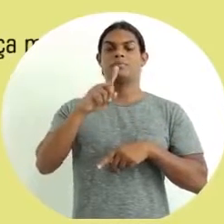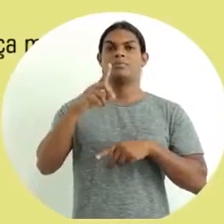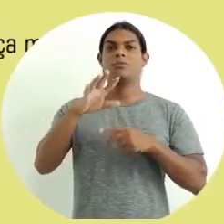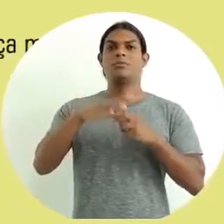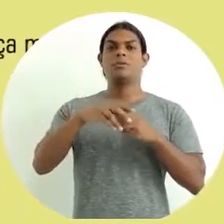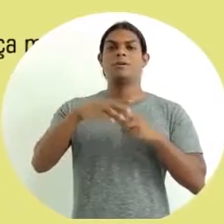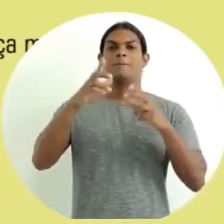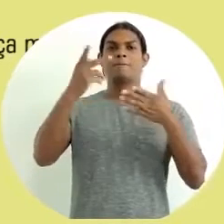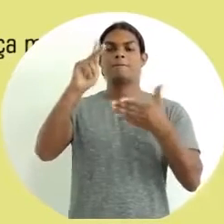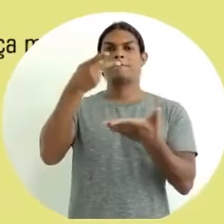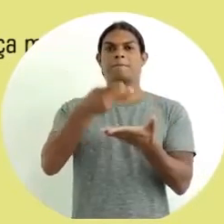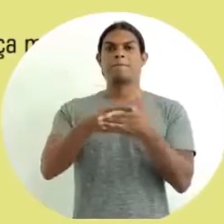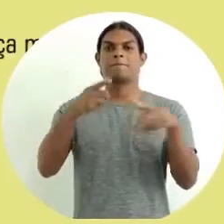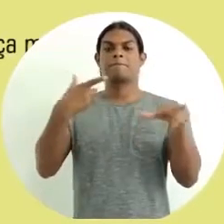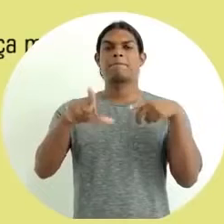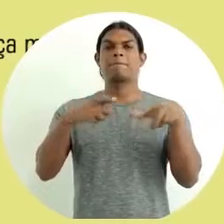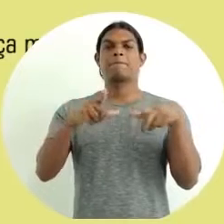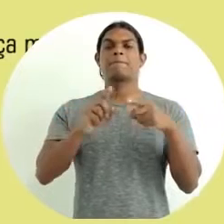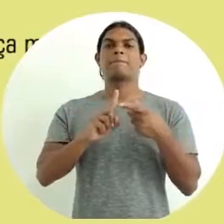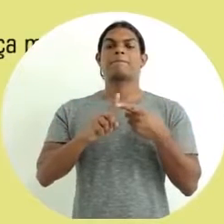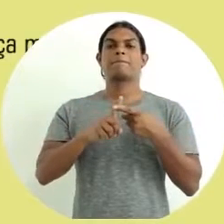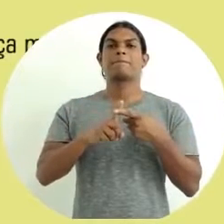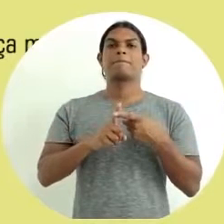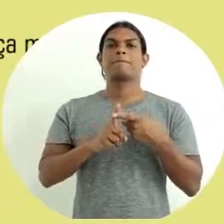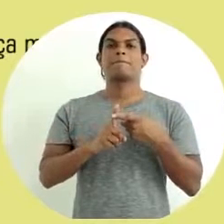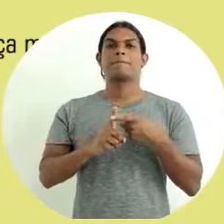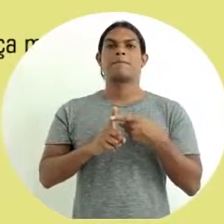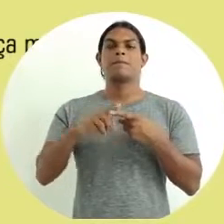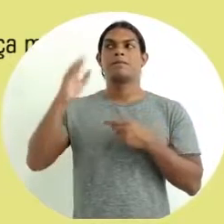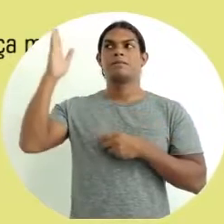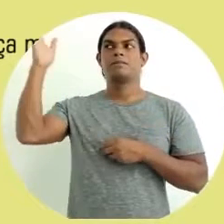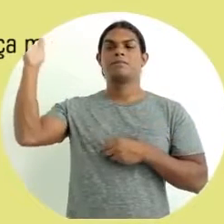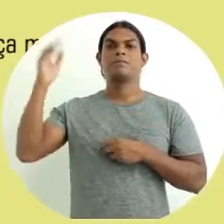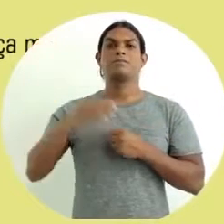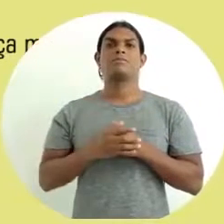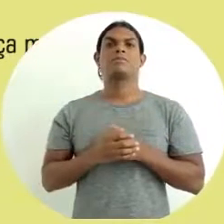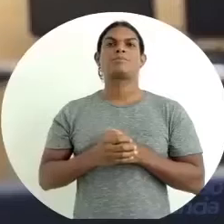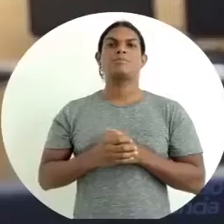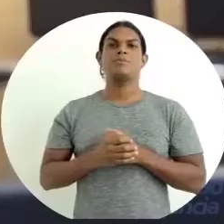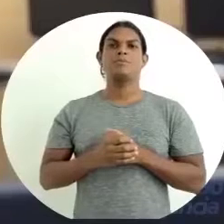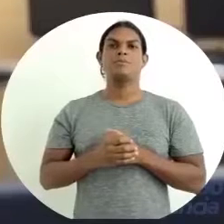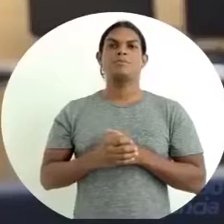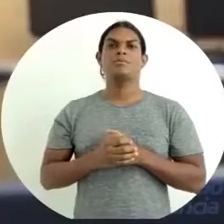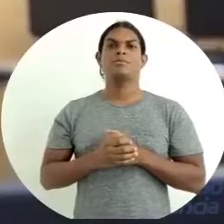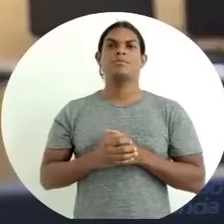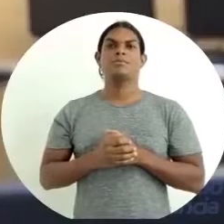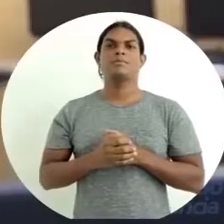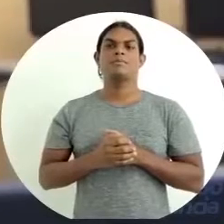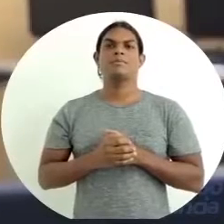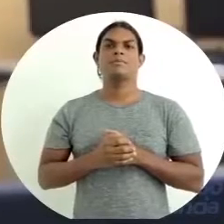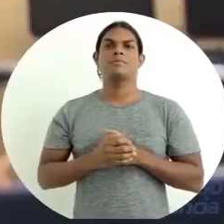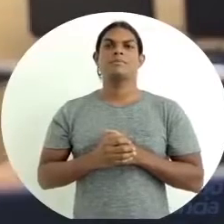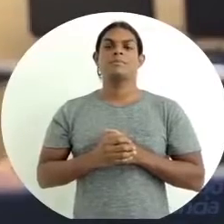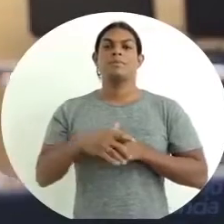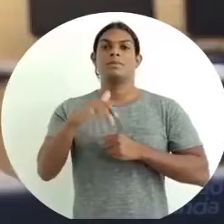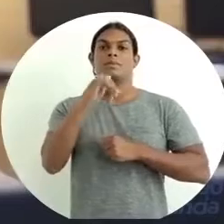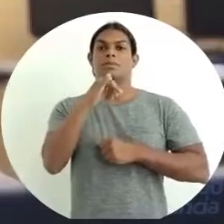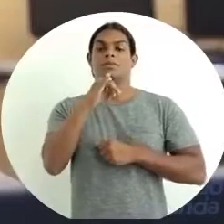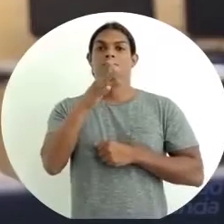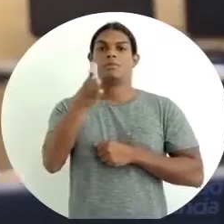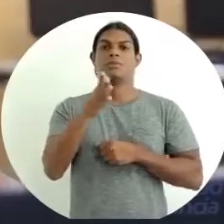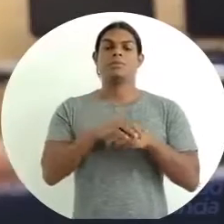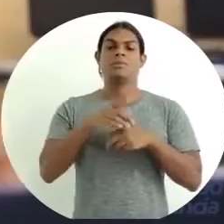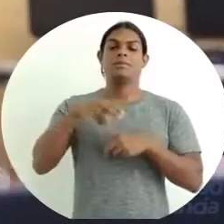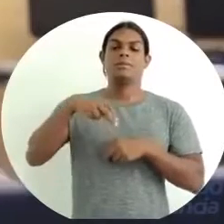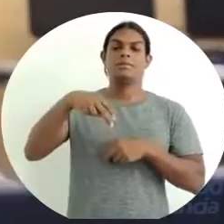imperícia de terceiros ou um próprio companheiro que esteja no trabalho. Ou seja, você vai passando próximo ao companheiro de trabalho e ele está com